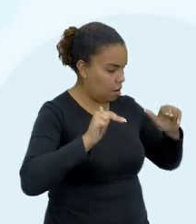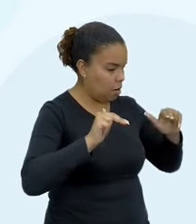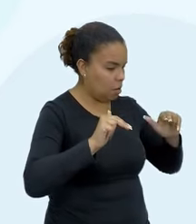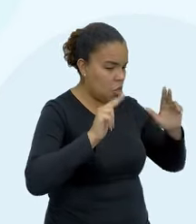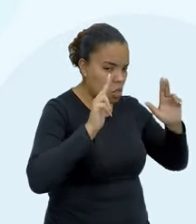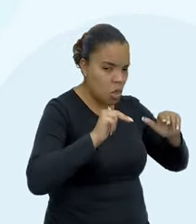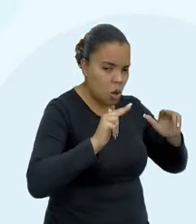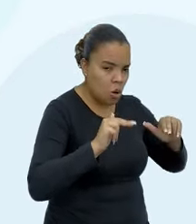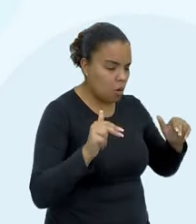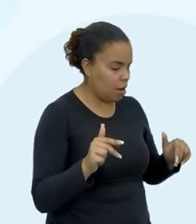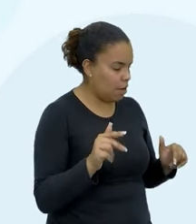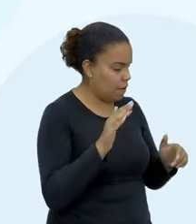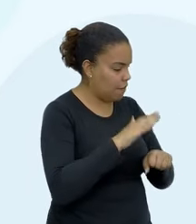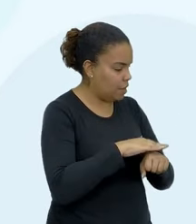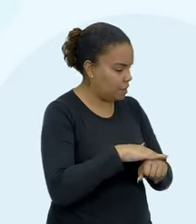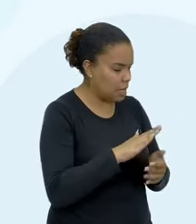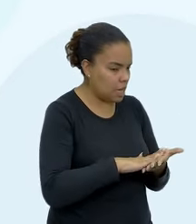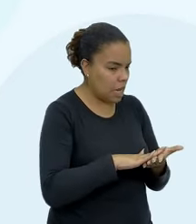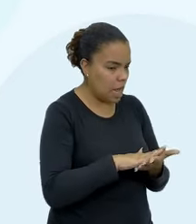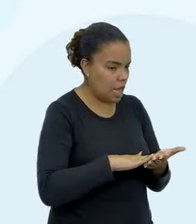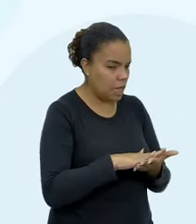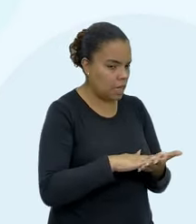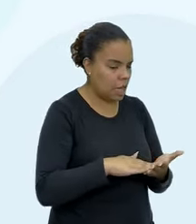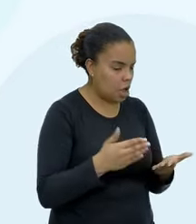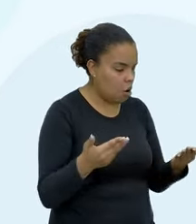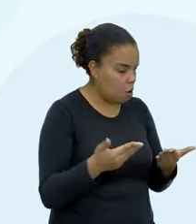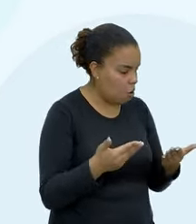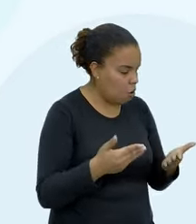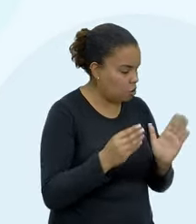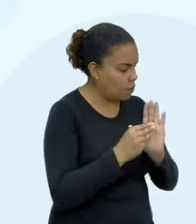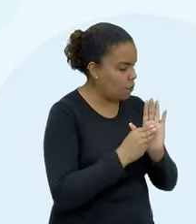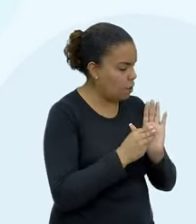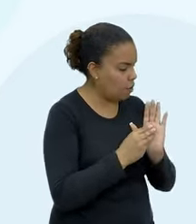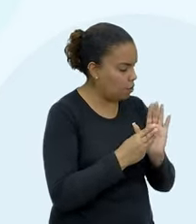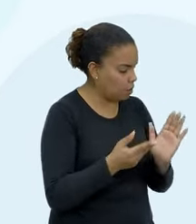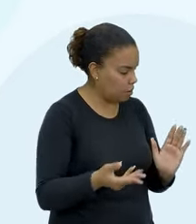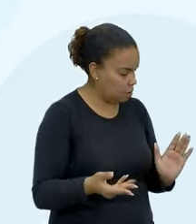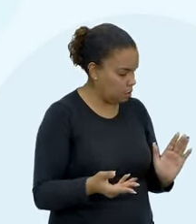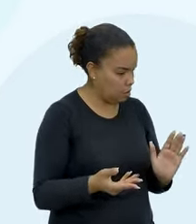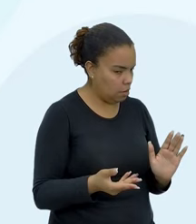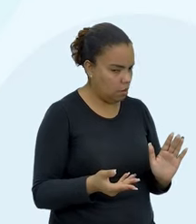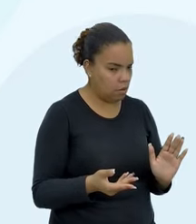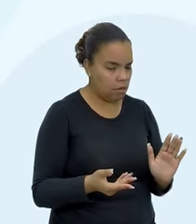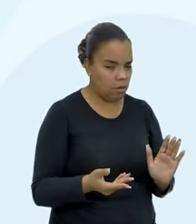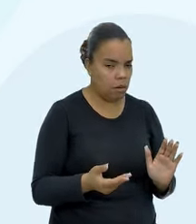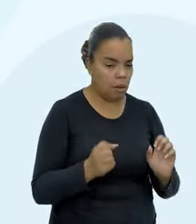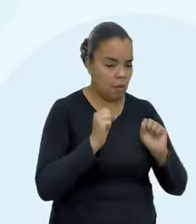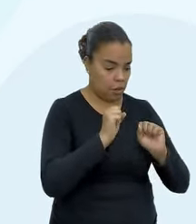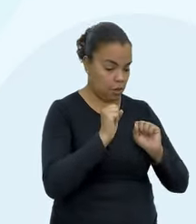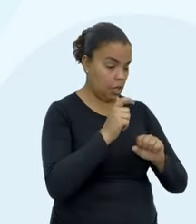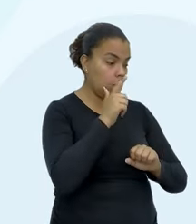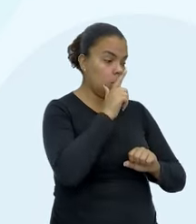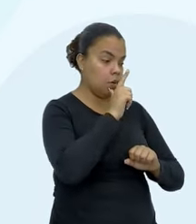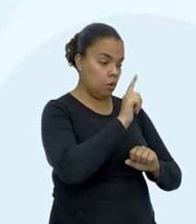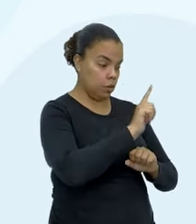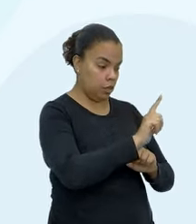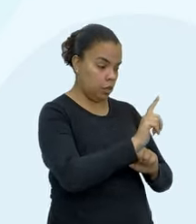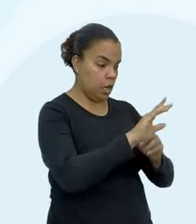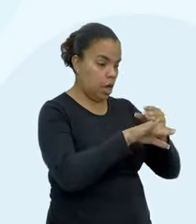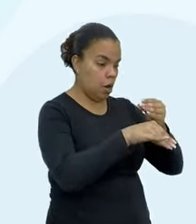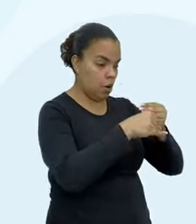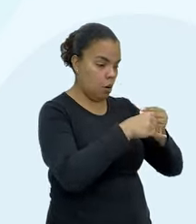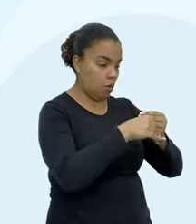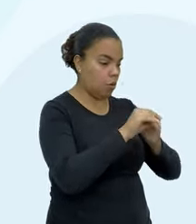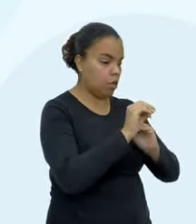veja professor hoje tá fazendo falta eu não sei tá fazendo falta Pode ser que eu não consiga concluir